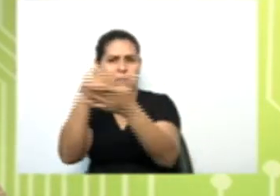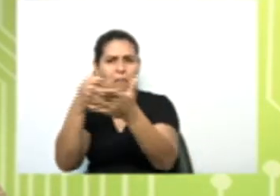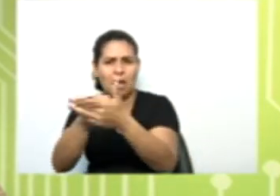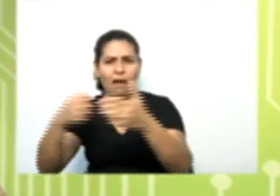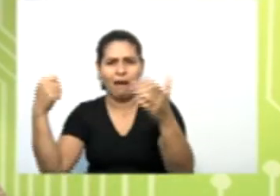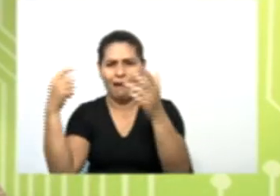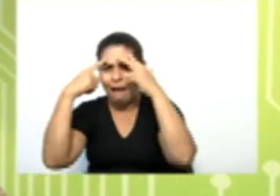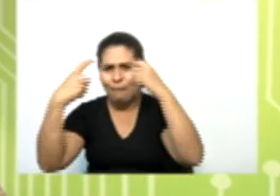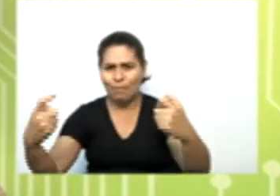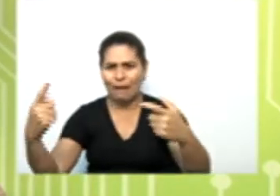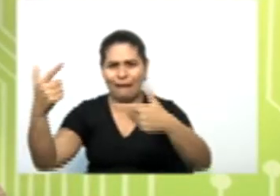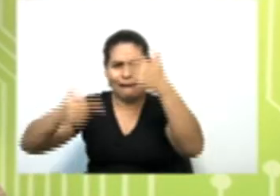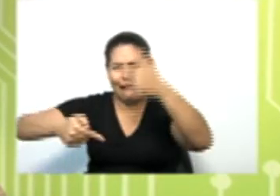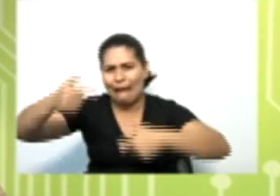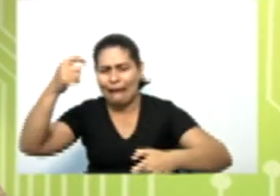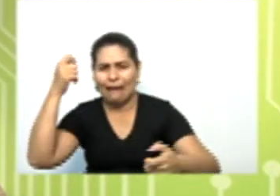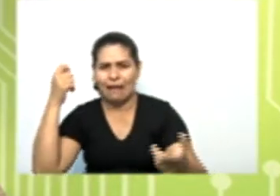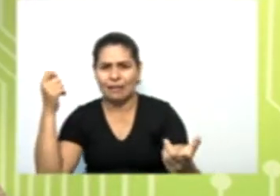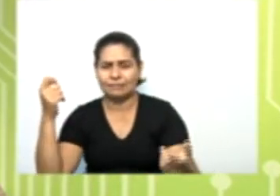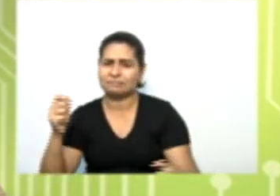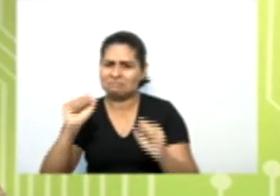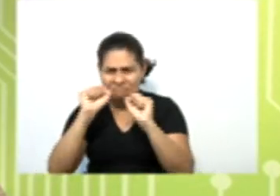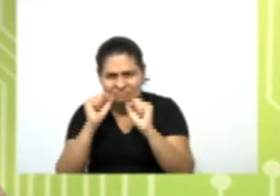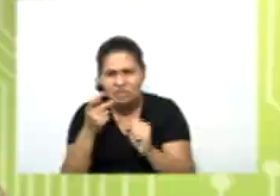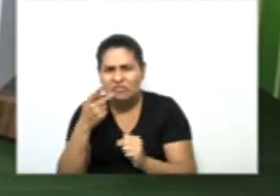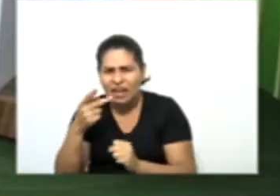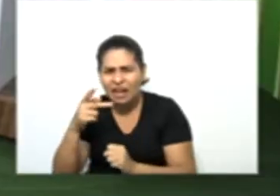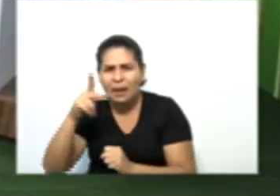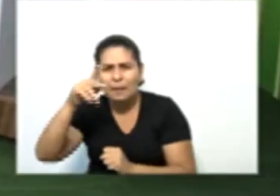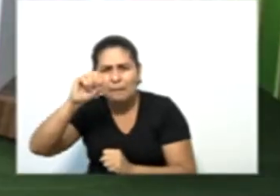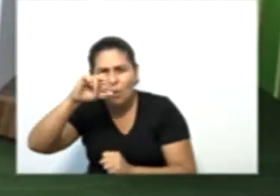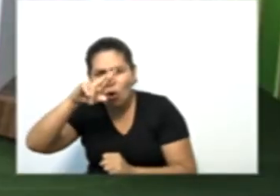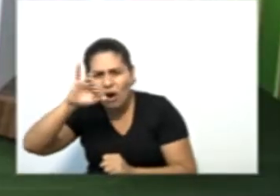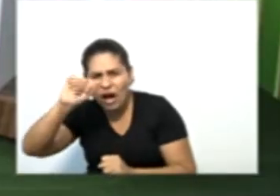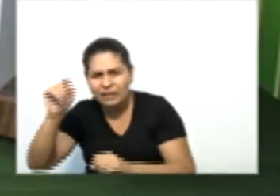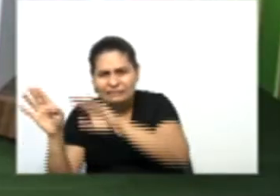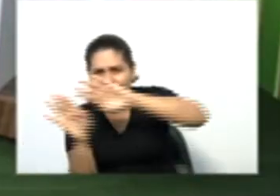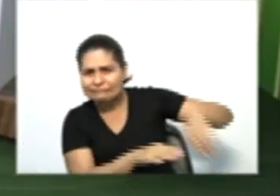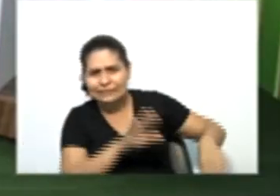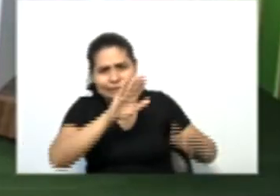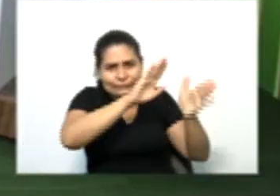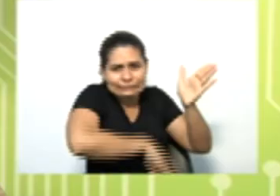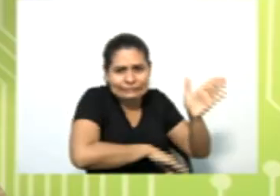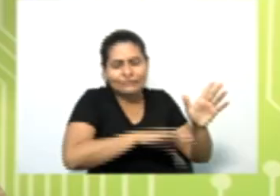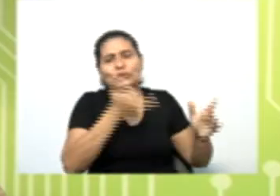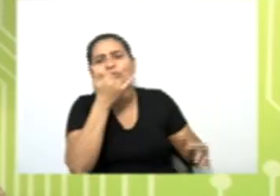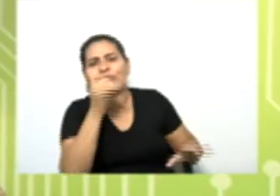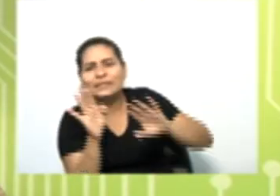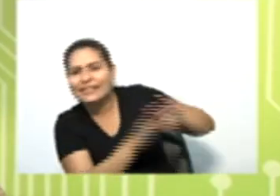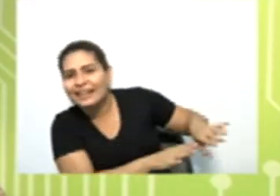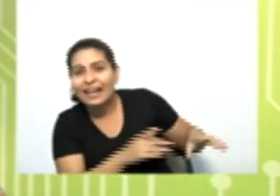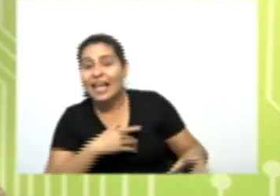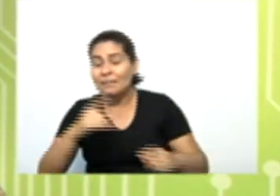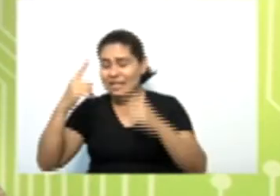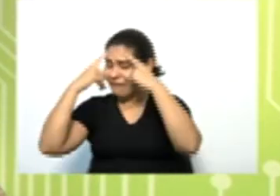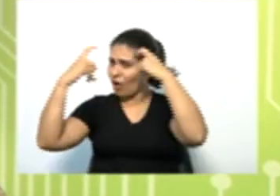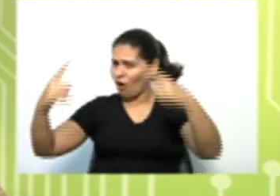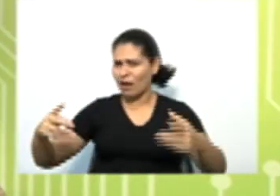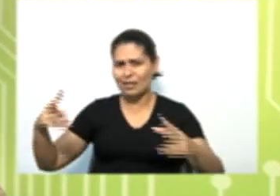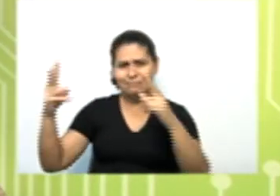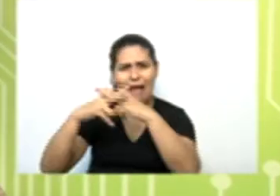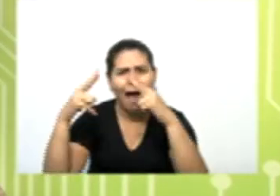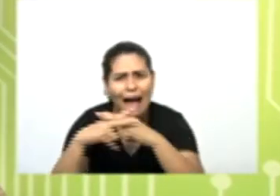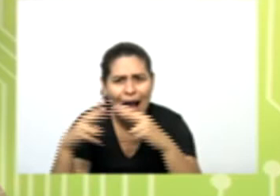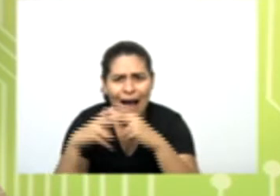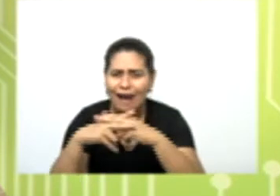a porrada, né? A guerra, não é? Posso falar porrada, não é, professor? Eu acho que não. Acho que não, então tira a porrada. Tá. Então, é realmente você agredir o outro, ir para as